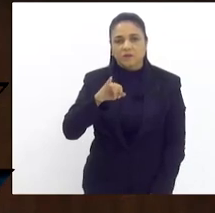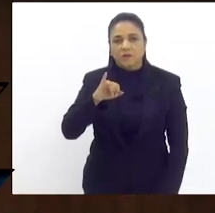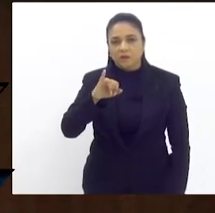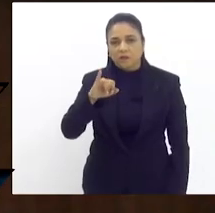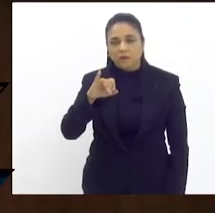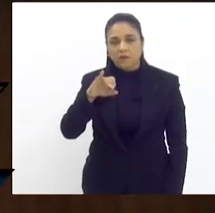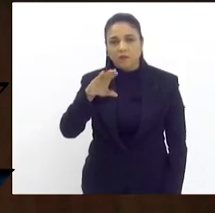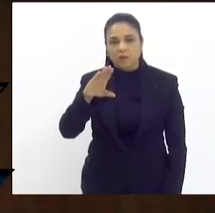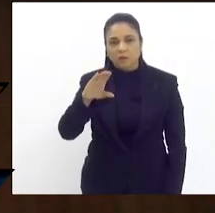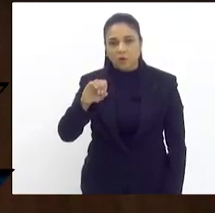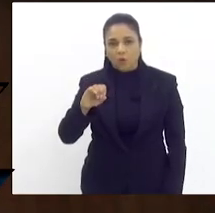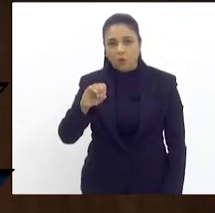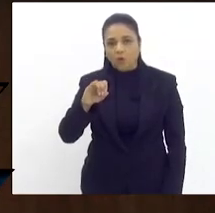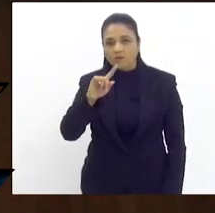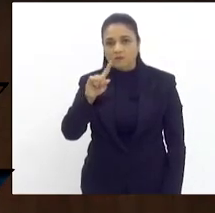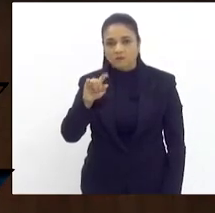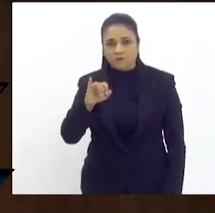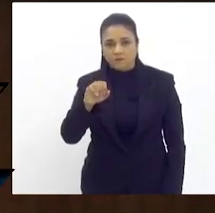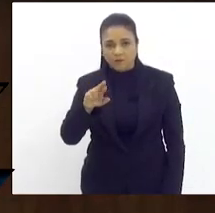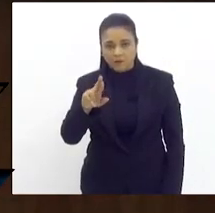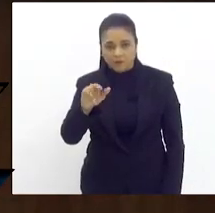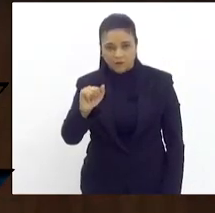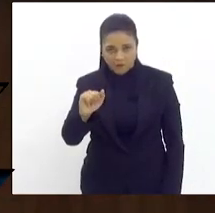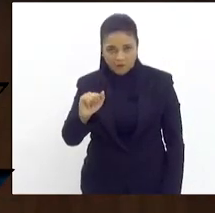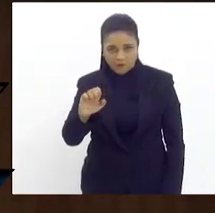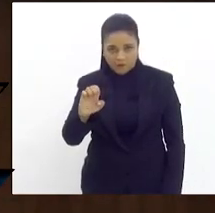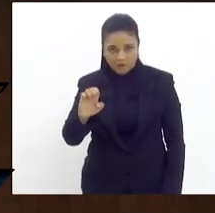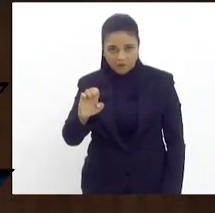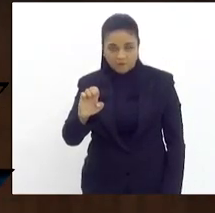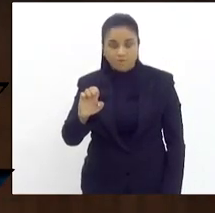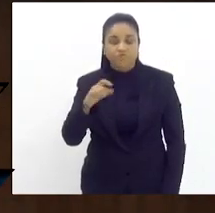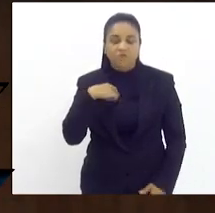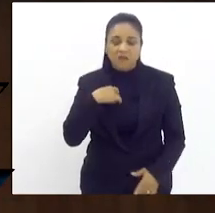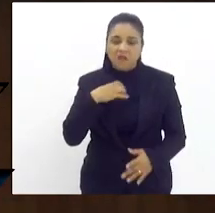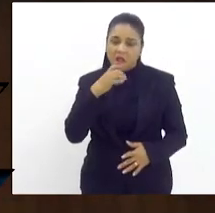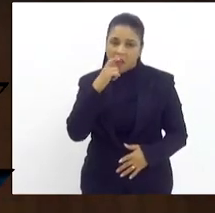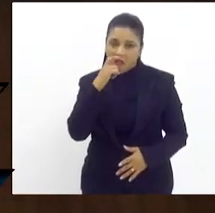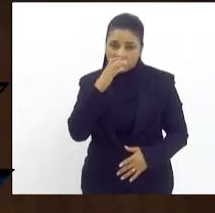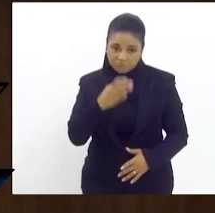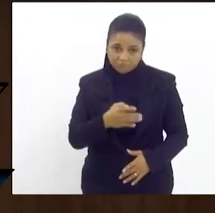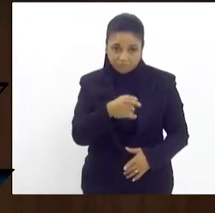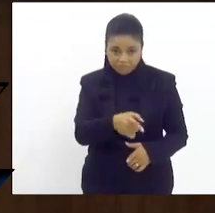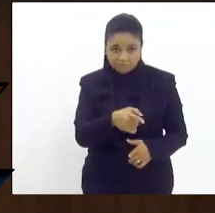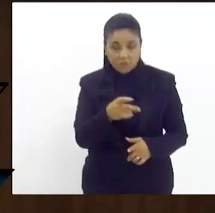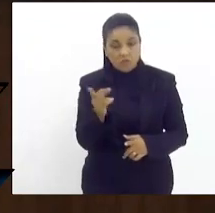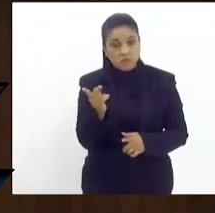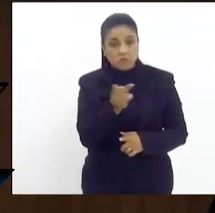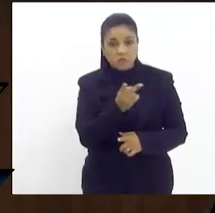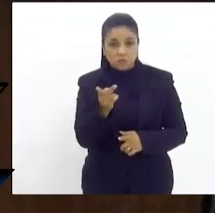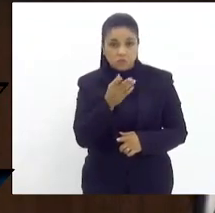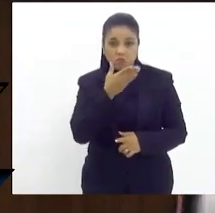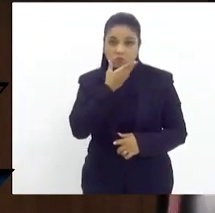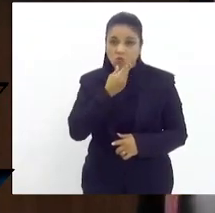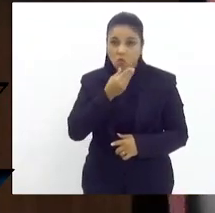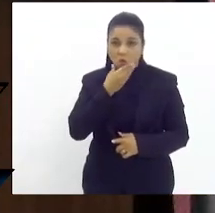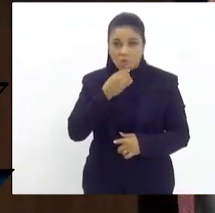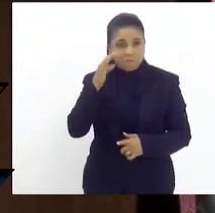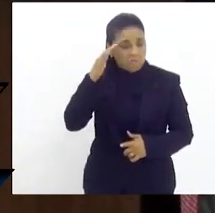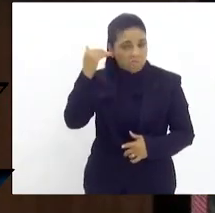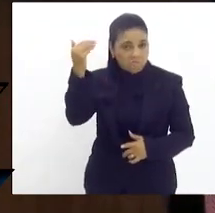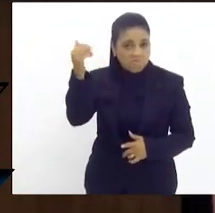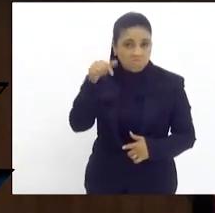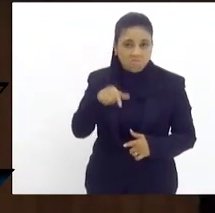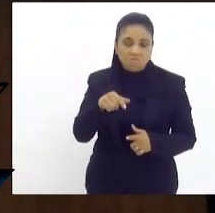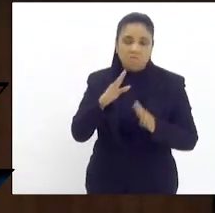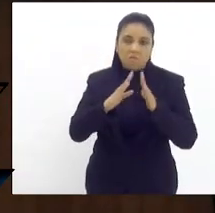veio a ser o Papa Bento 16 então ele foi chamado a atenção por esses dois grandes homens da igreja católica então